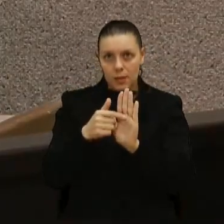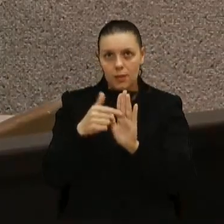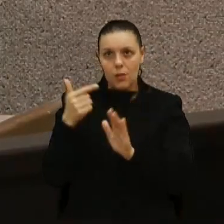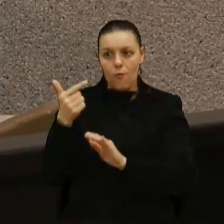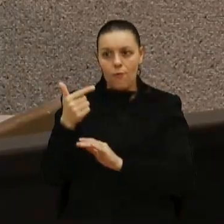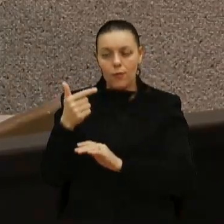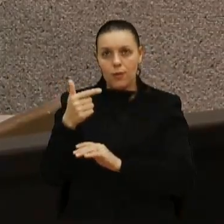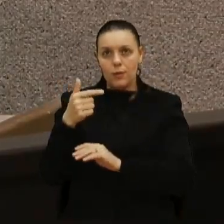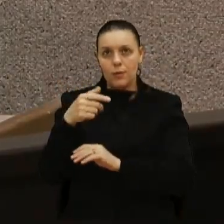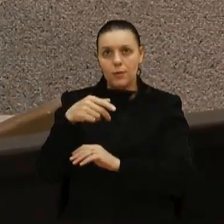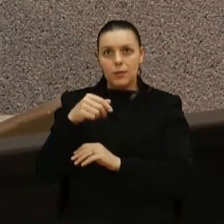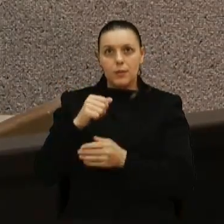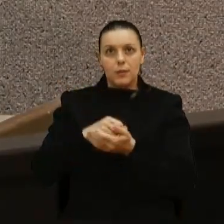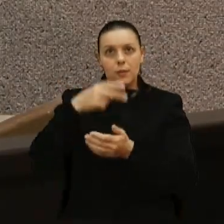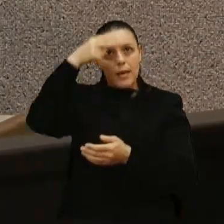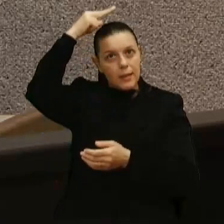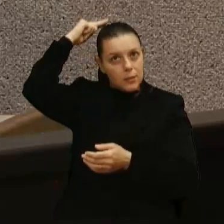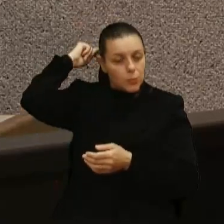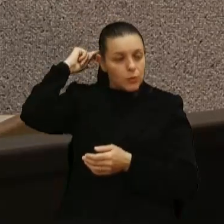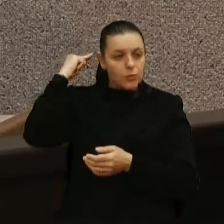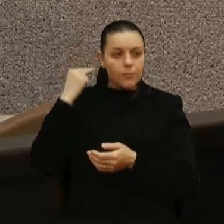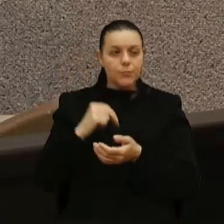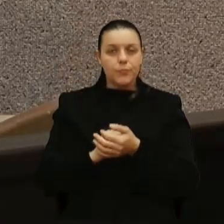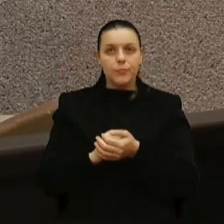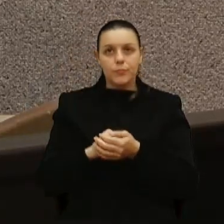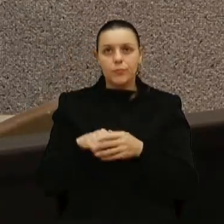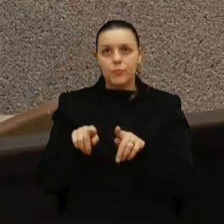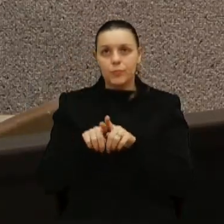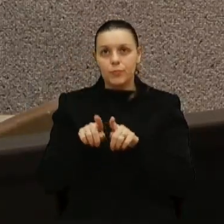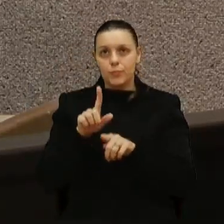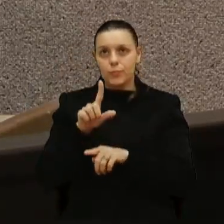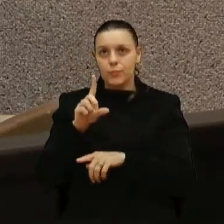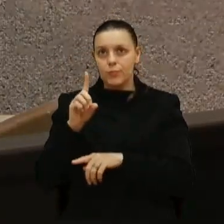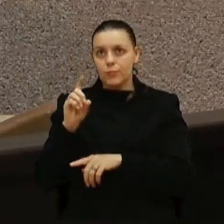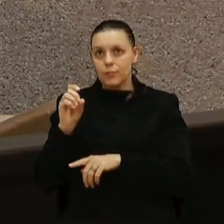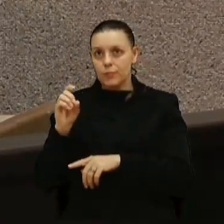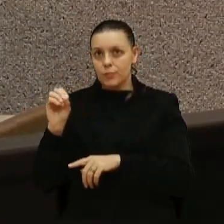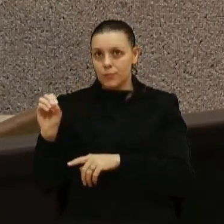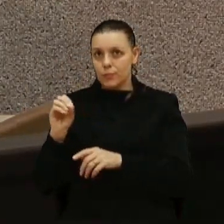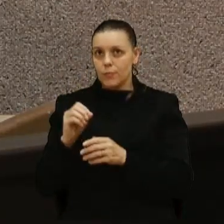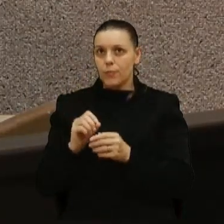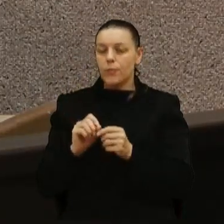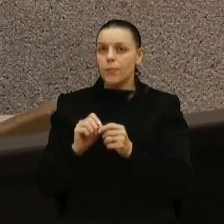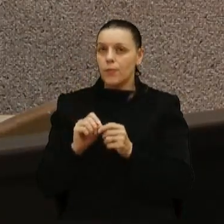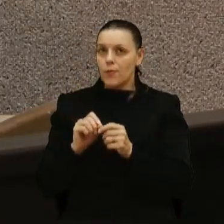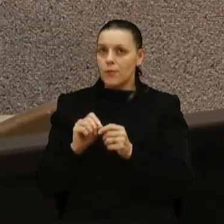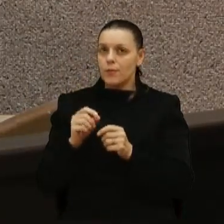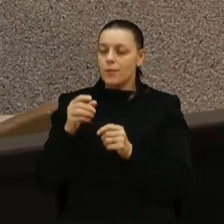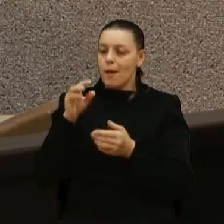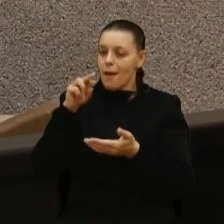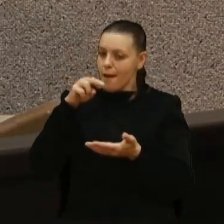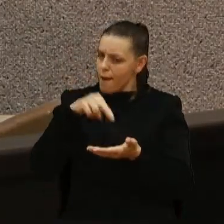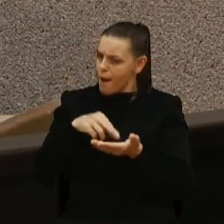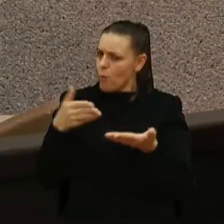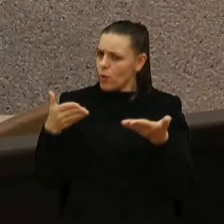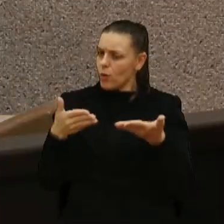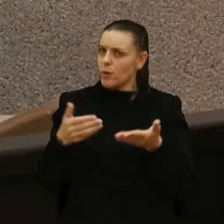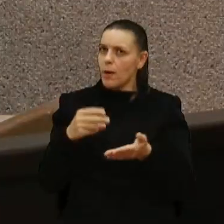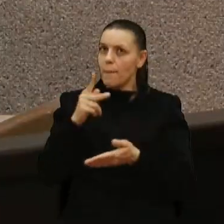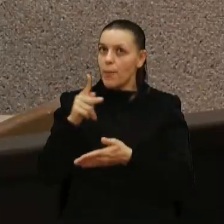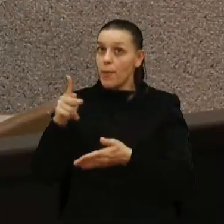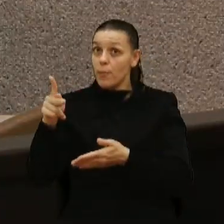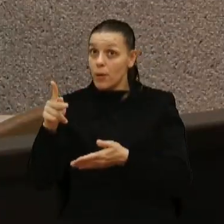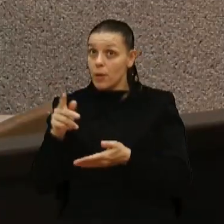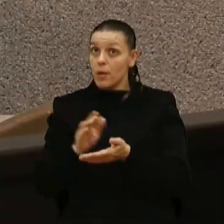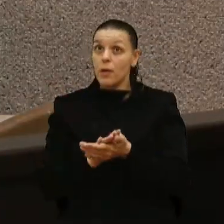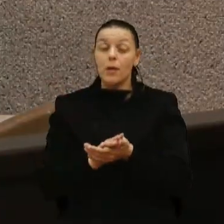vice-prefeito Nesplo e agora colocamos, então, na LDO do município para que ela se torne realidade. Então, a PPP,